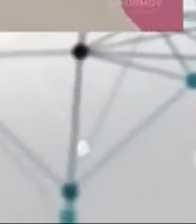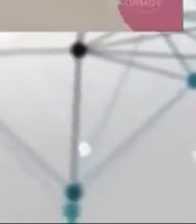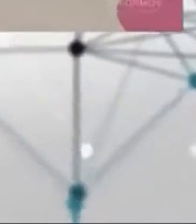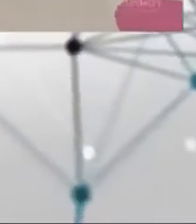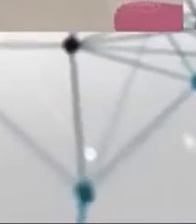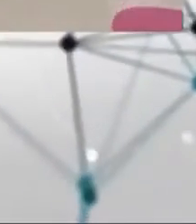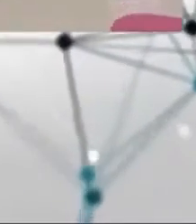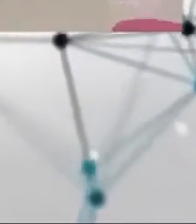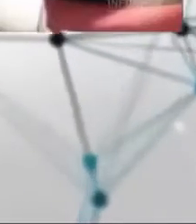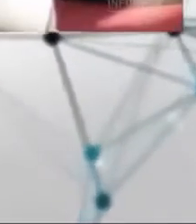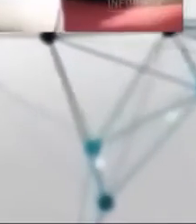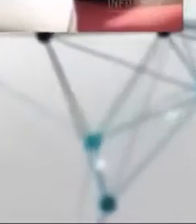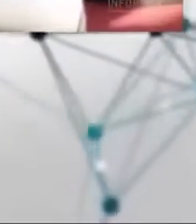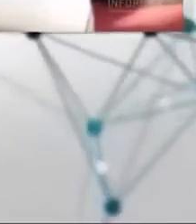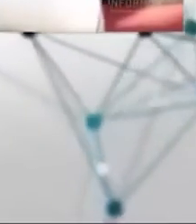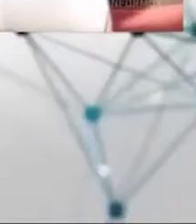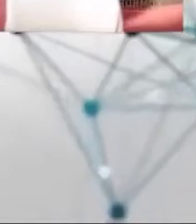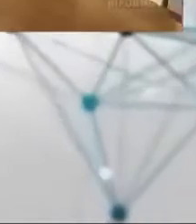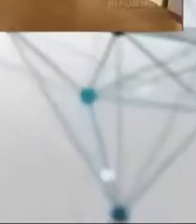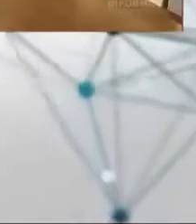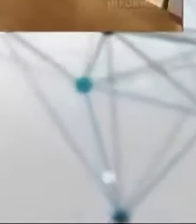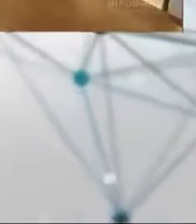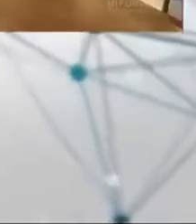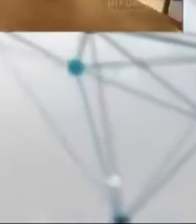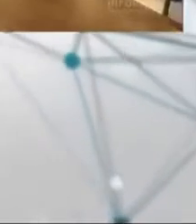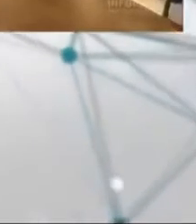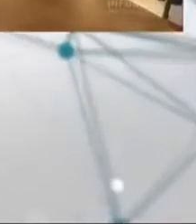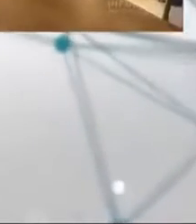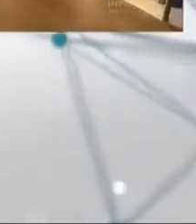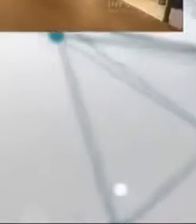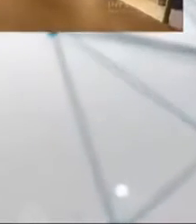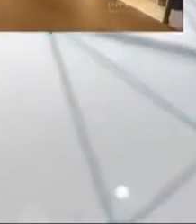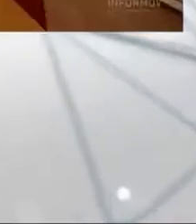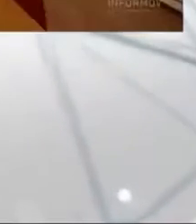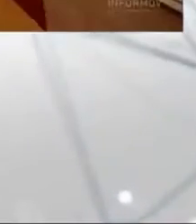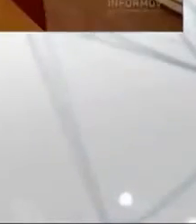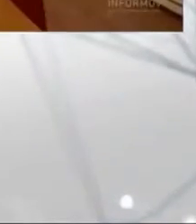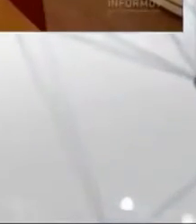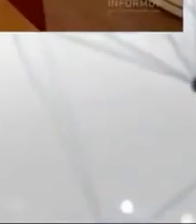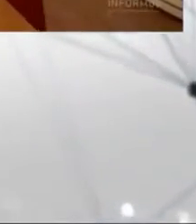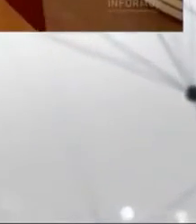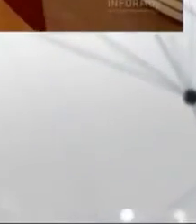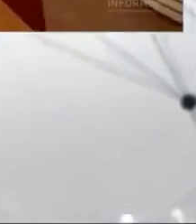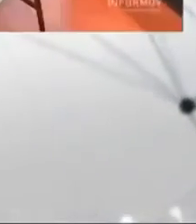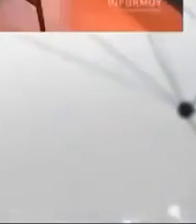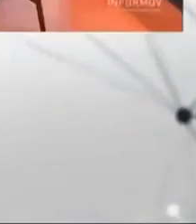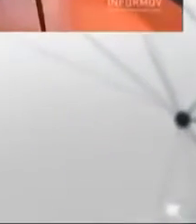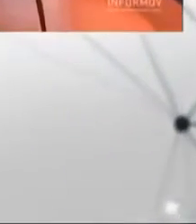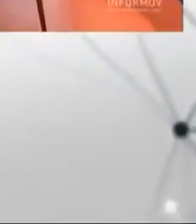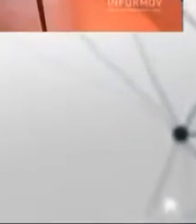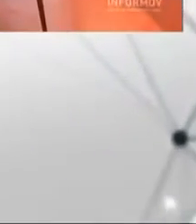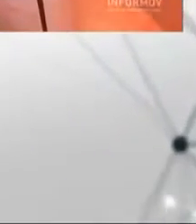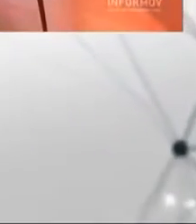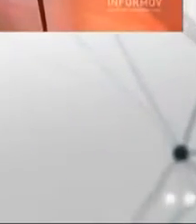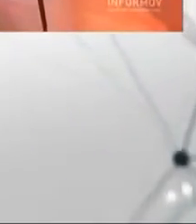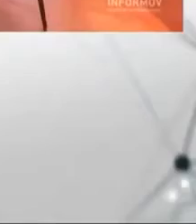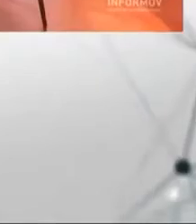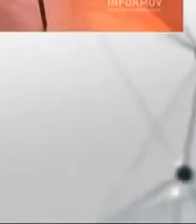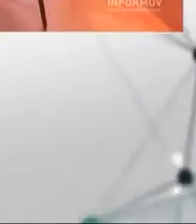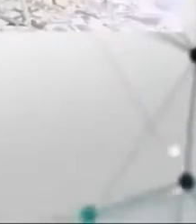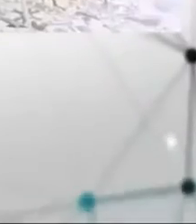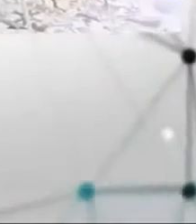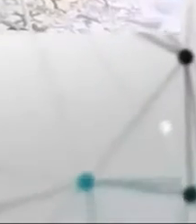o impacto temos positivamente a vida das pessoas com ambientes inovadores que